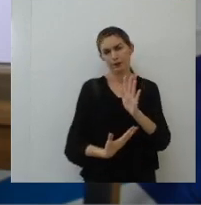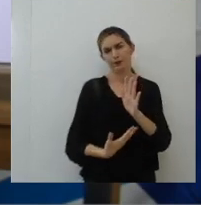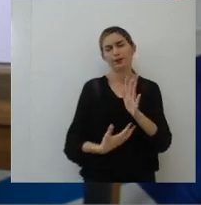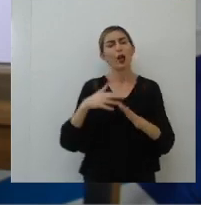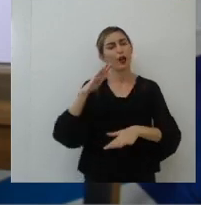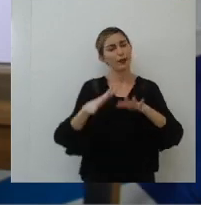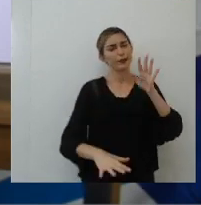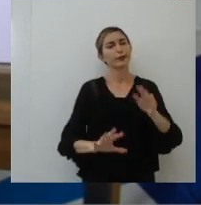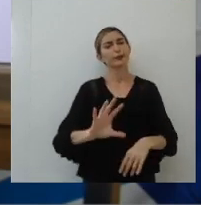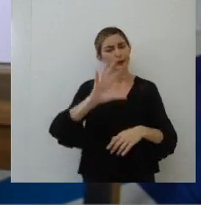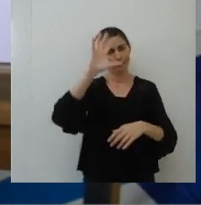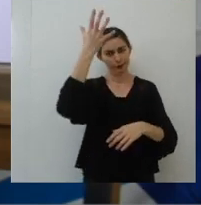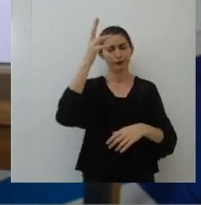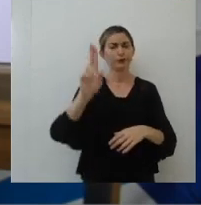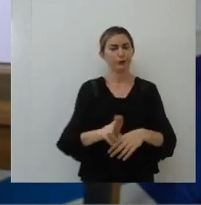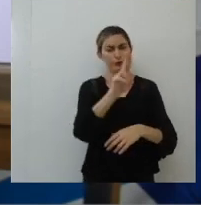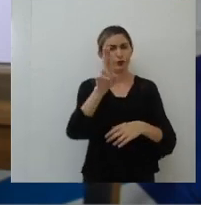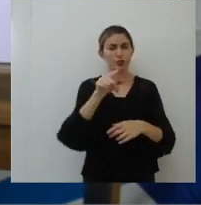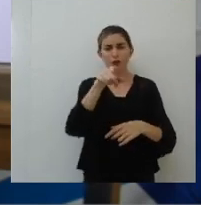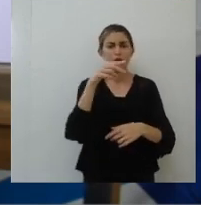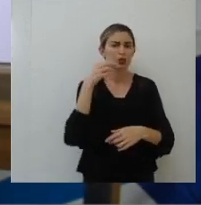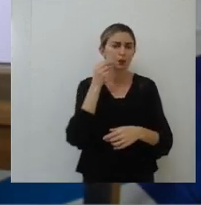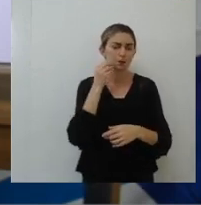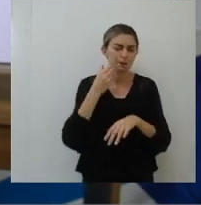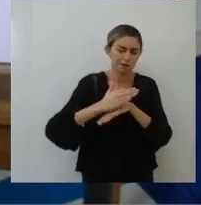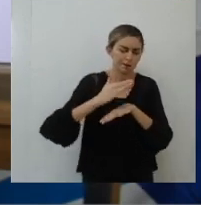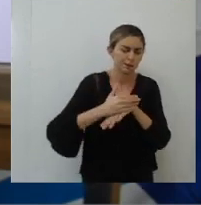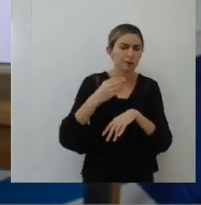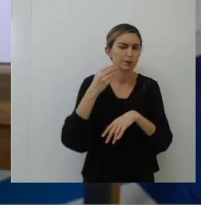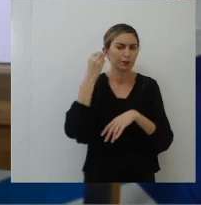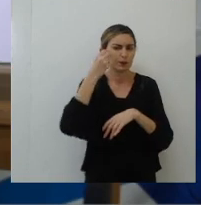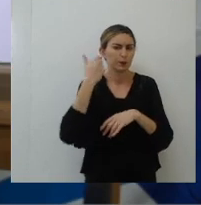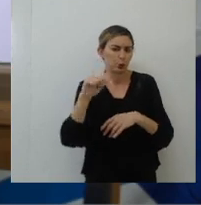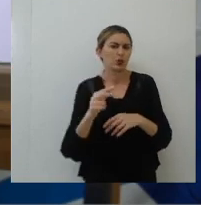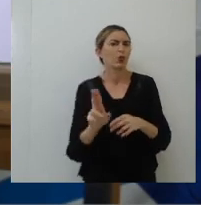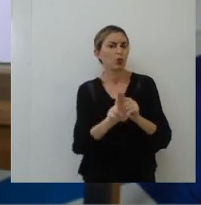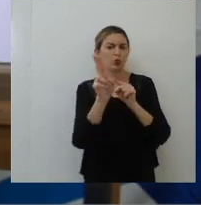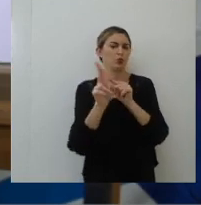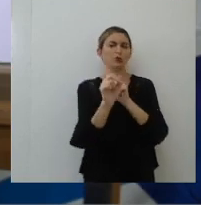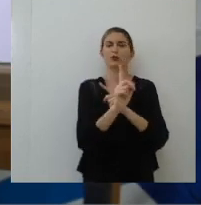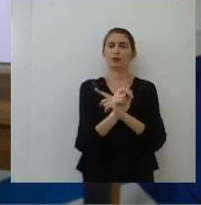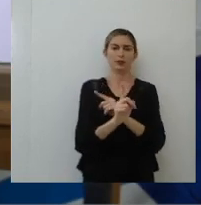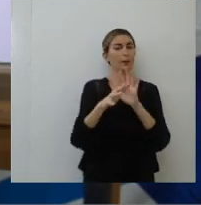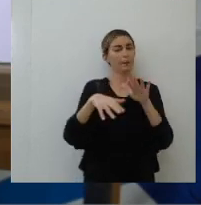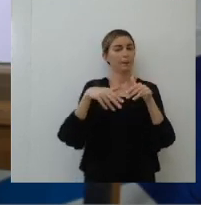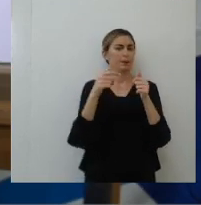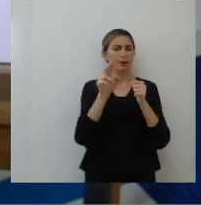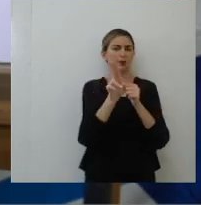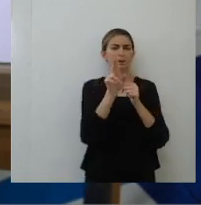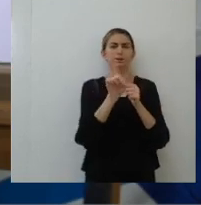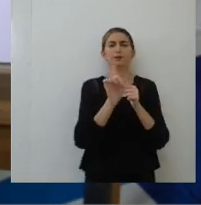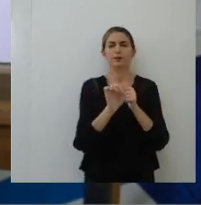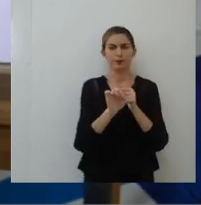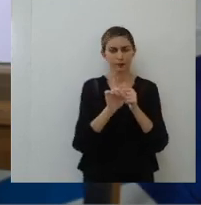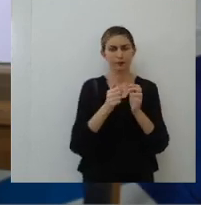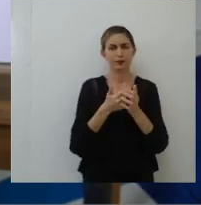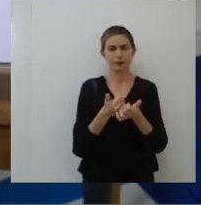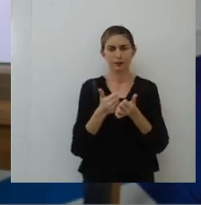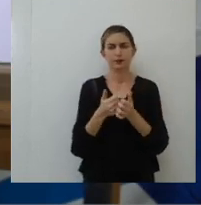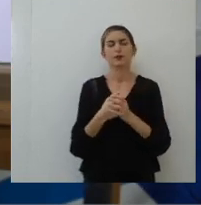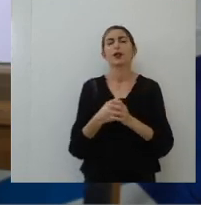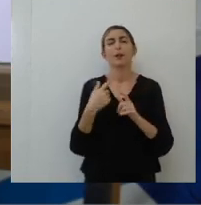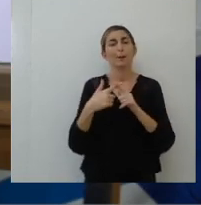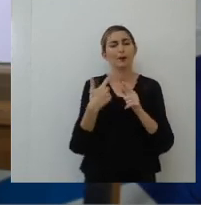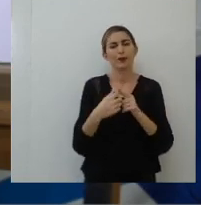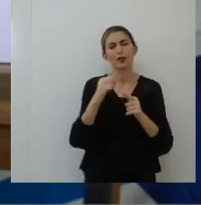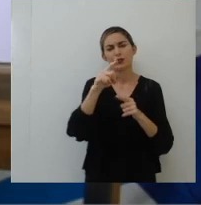que o pessoal usar e até dá certo, mas se você não tem tanta prática com isso, não utiliza, cara, Daniel, né? Não utiliza, Daniel. Tá?